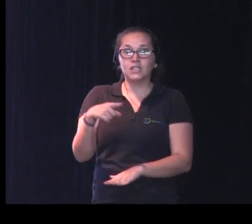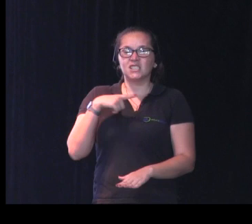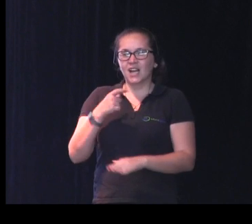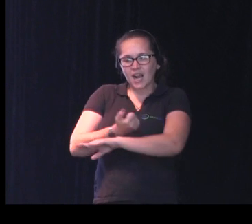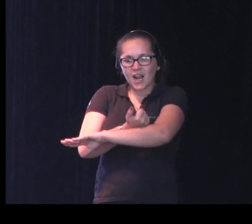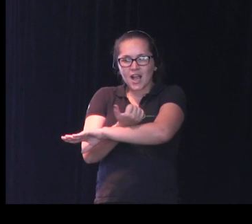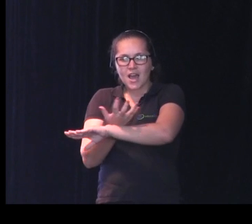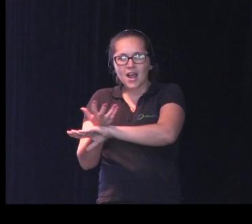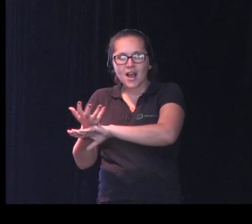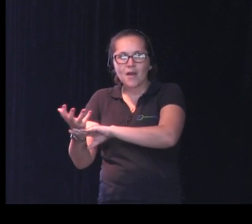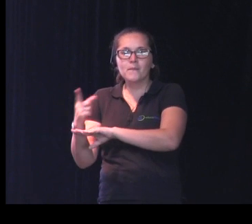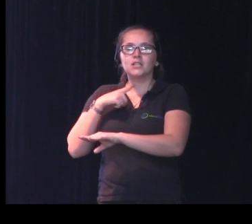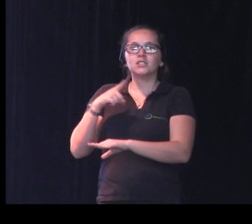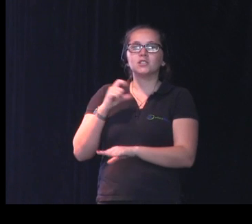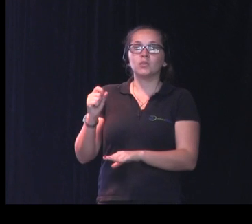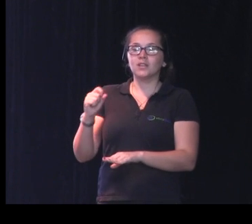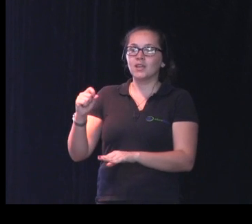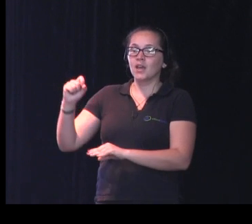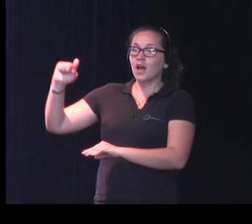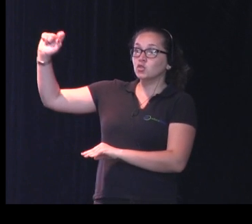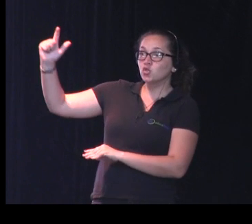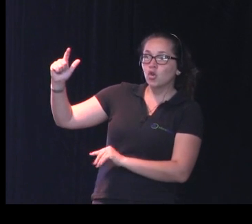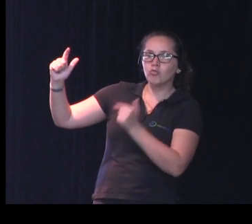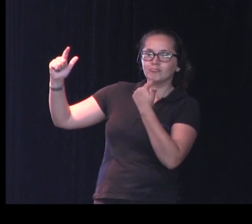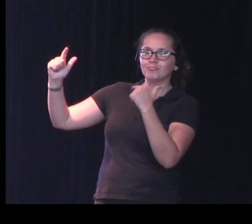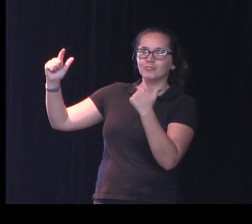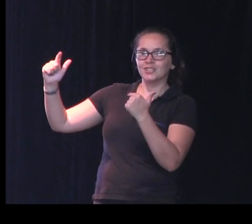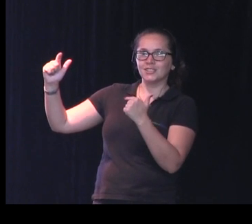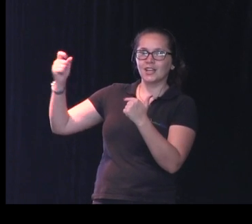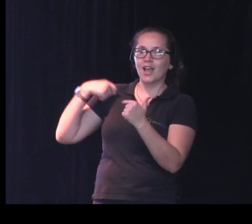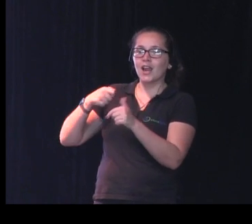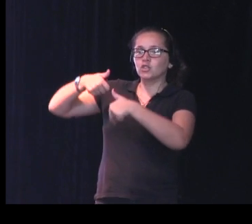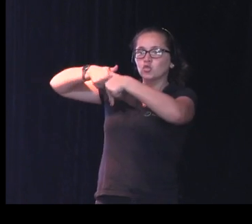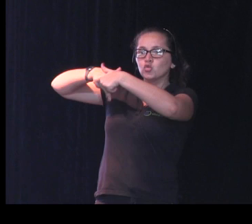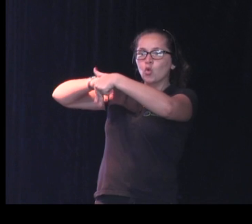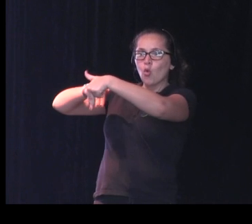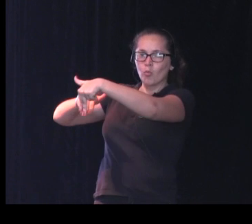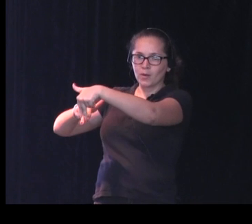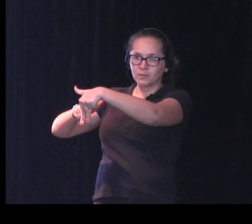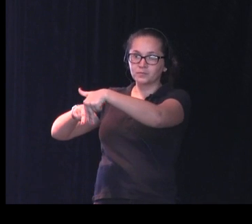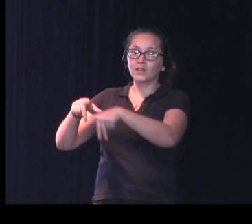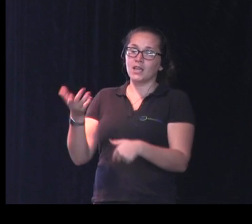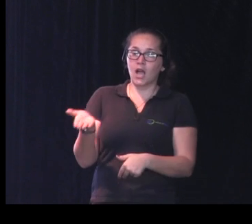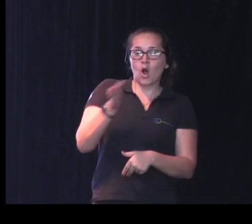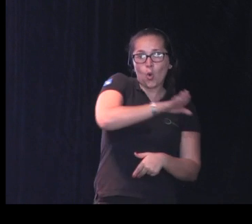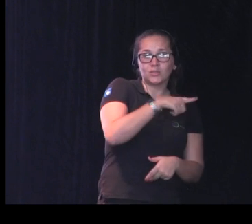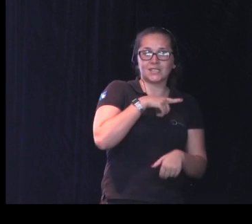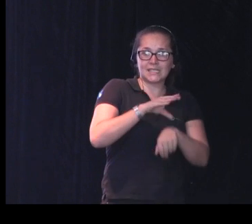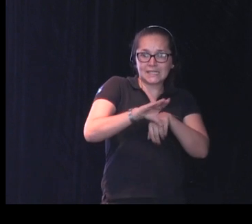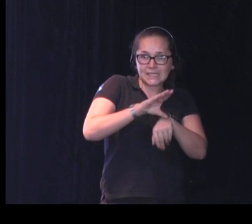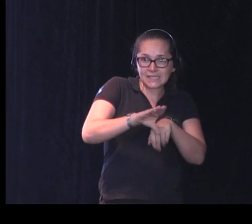superfície verde ou superfície de grama estava na sombra e grande parte da